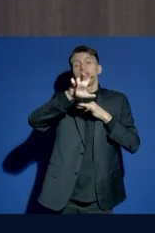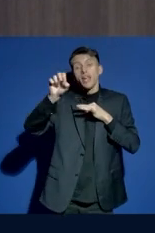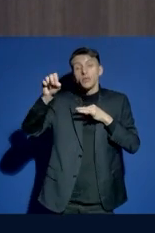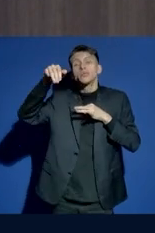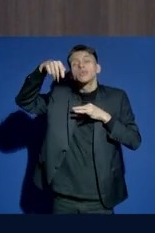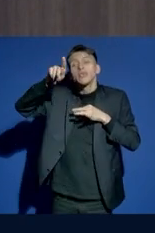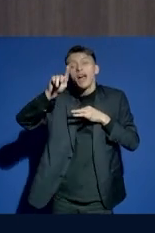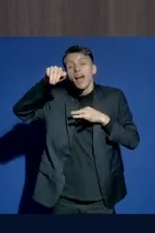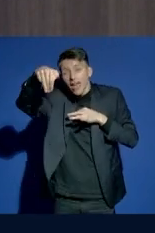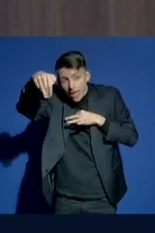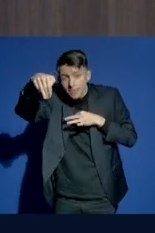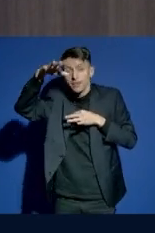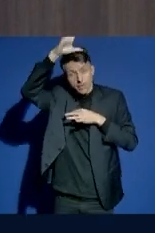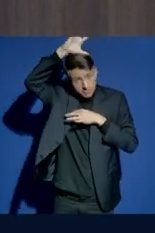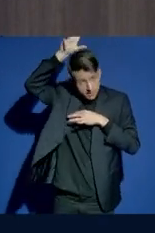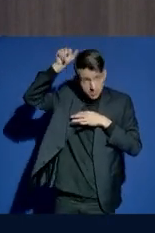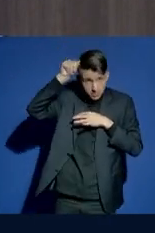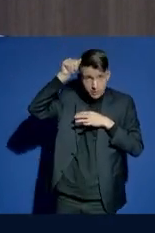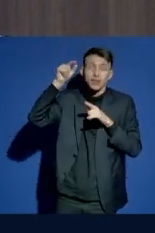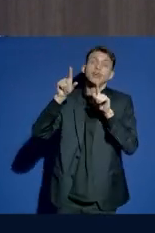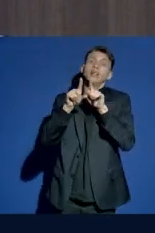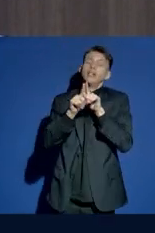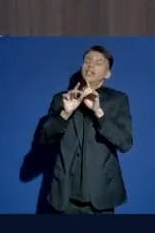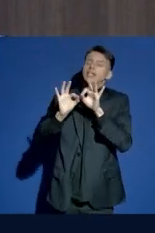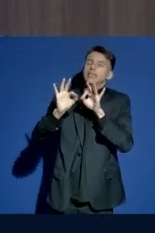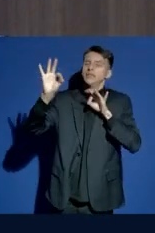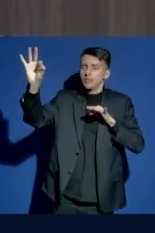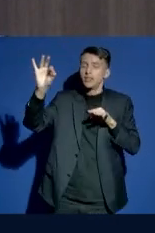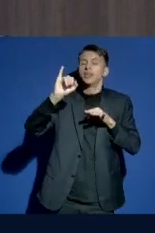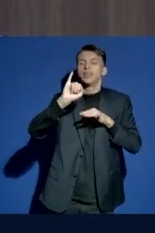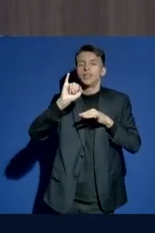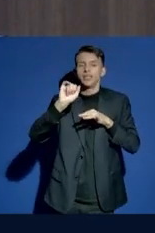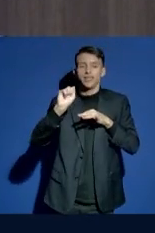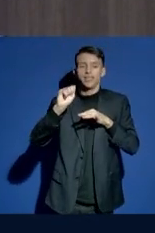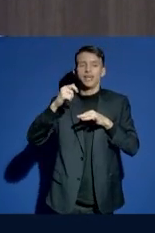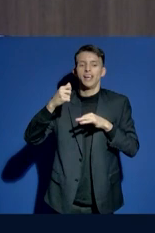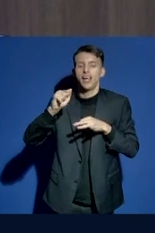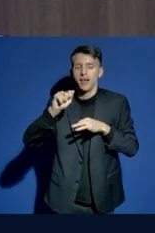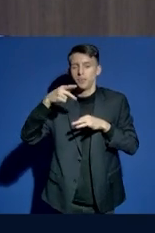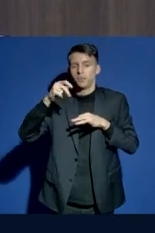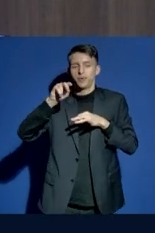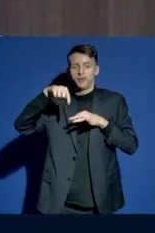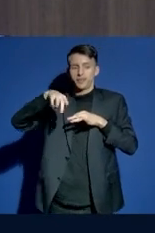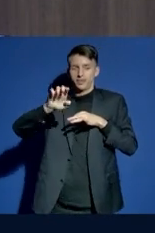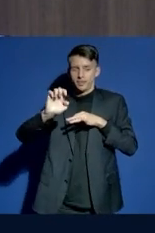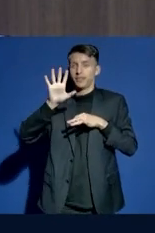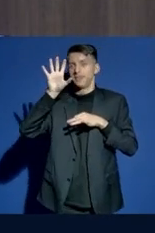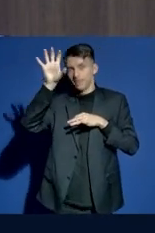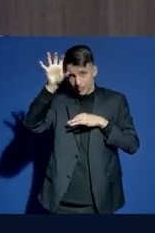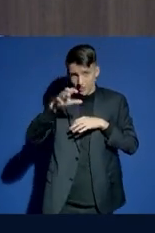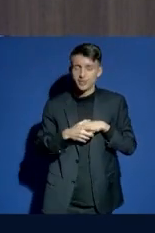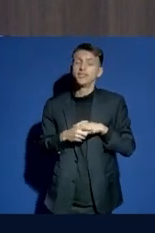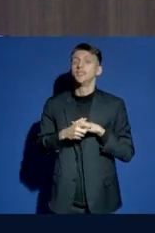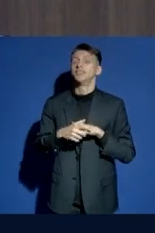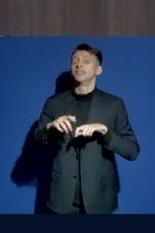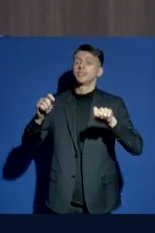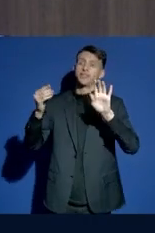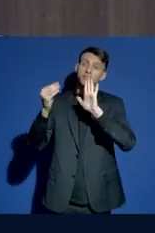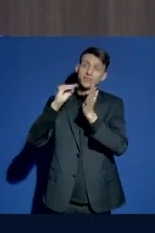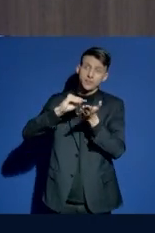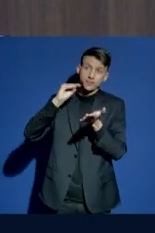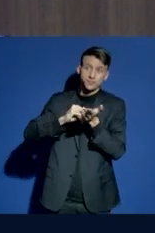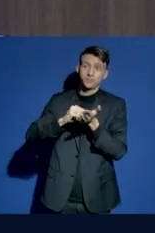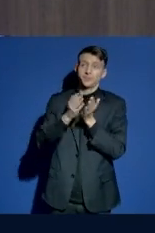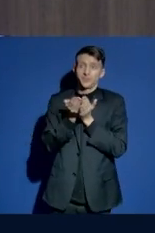a 188 km do Oiapoque completamente fora da possibilidade até pelas correntes